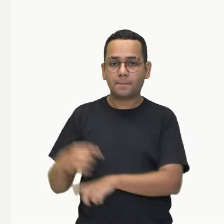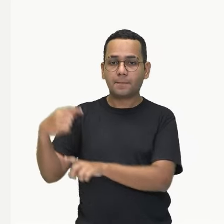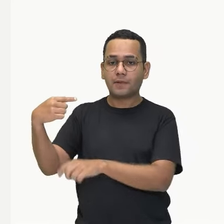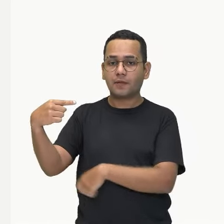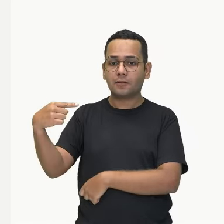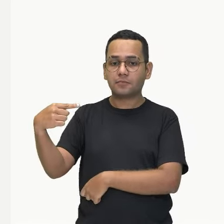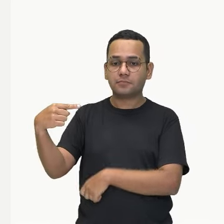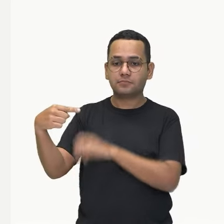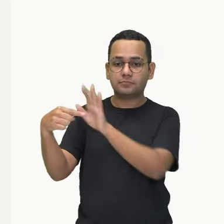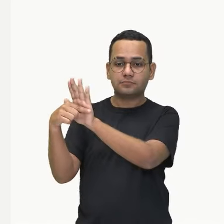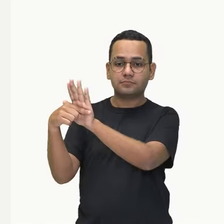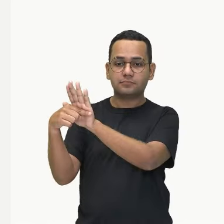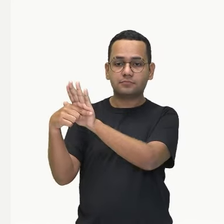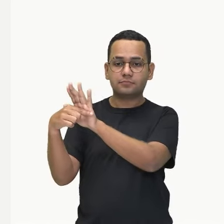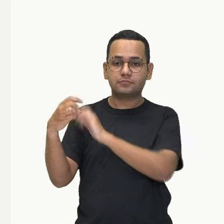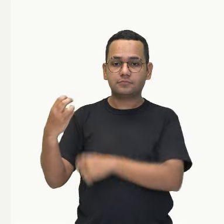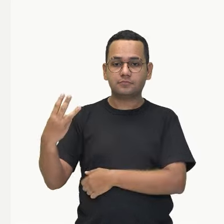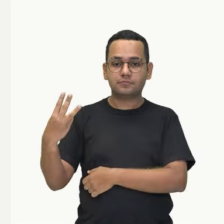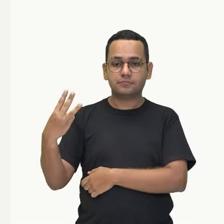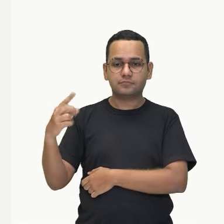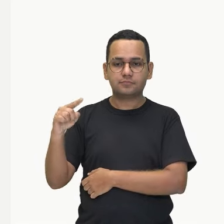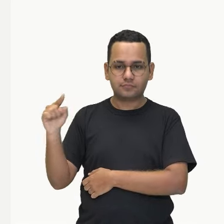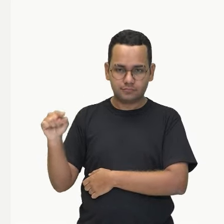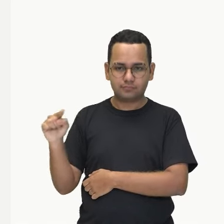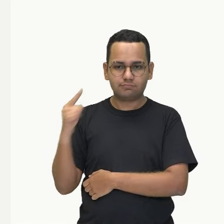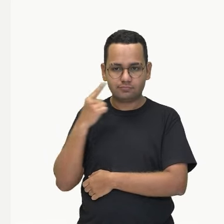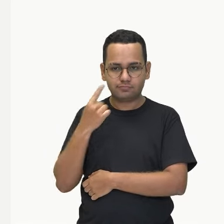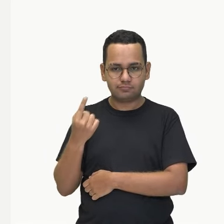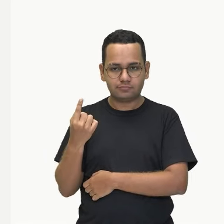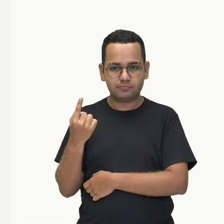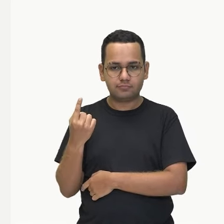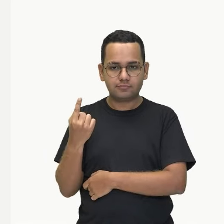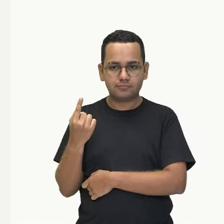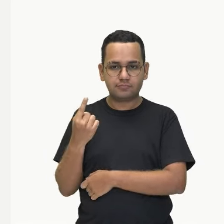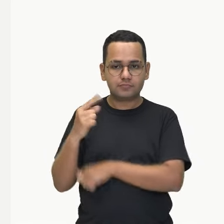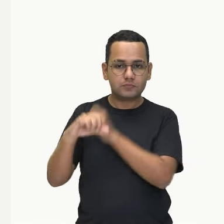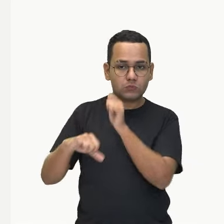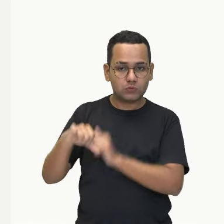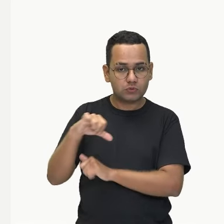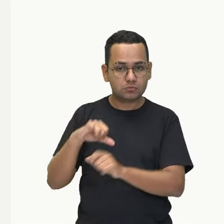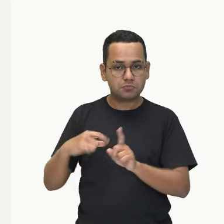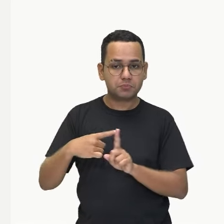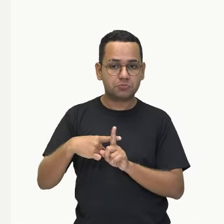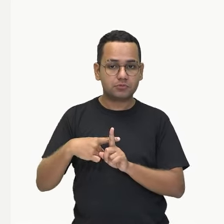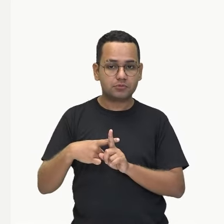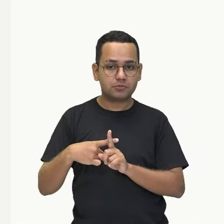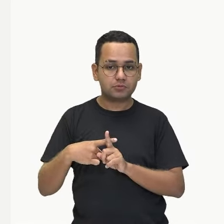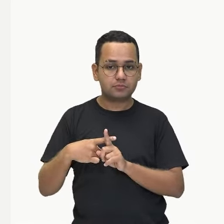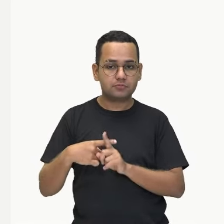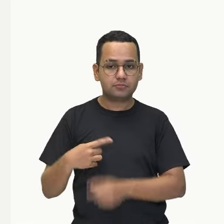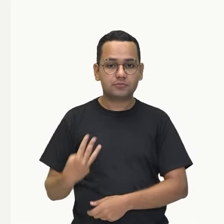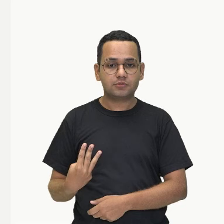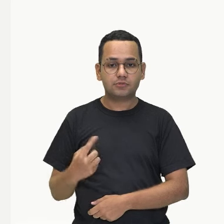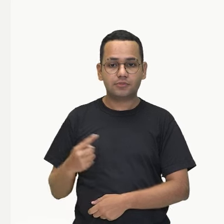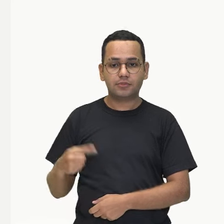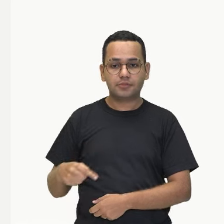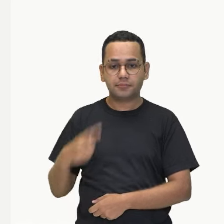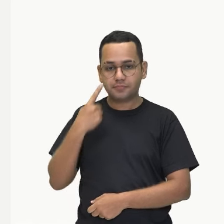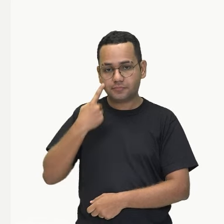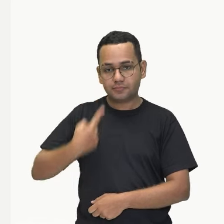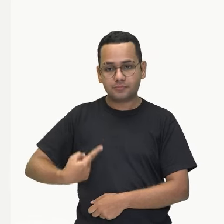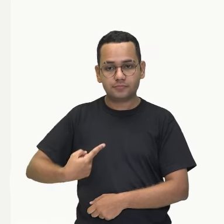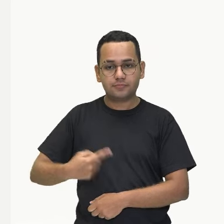E o meu 3e, que é negativo, vai virar positivo.